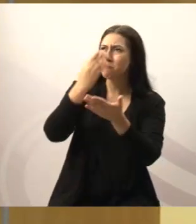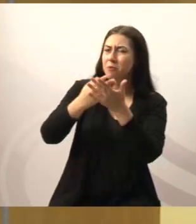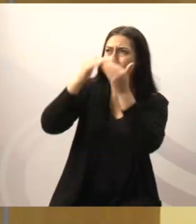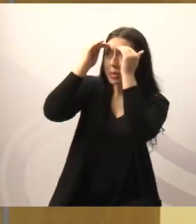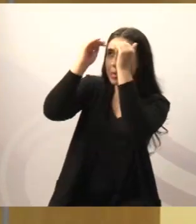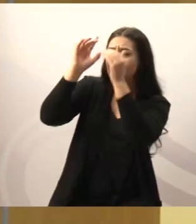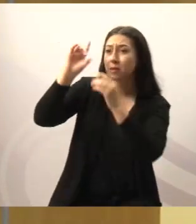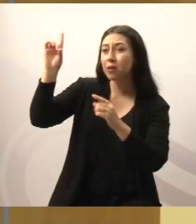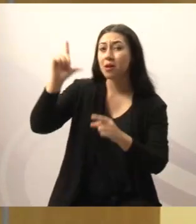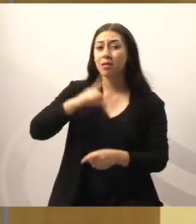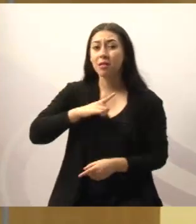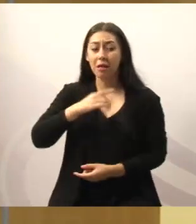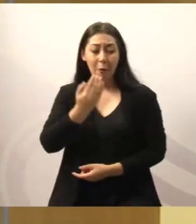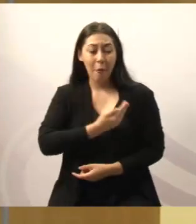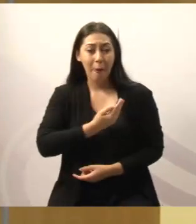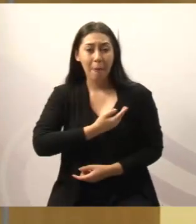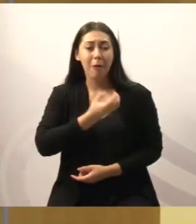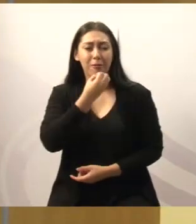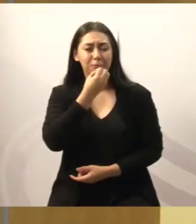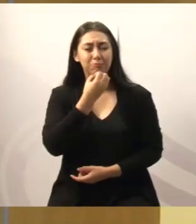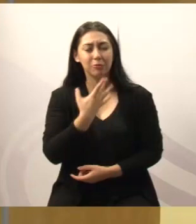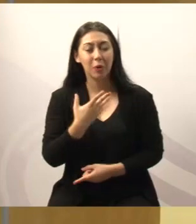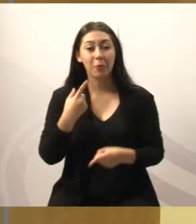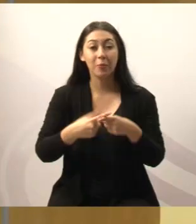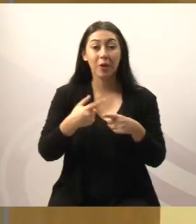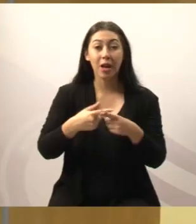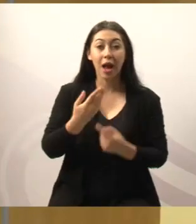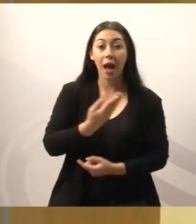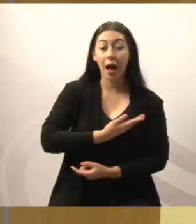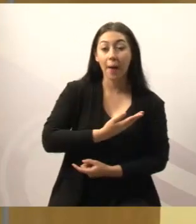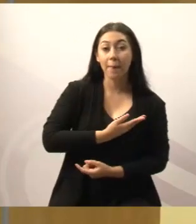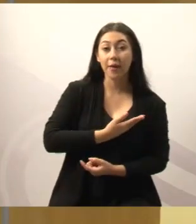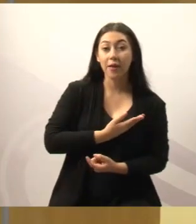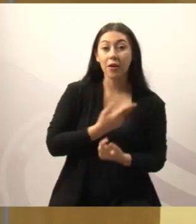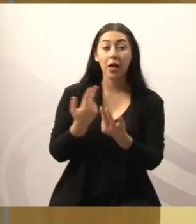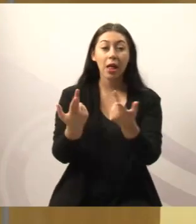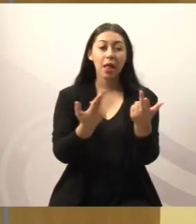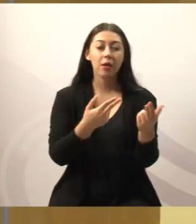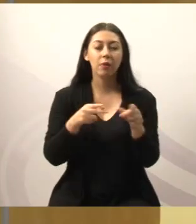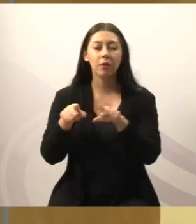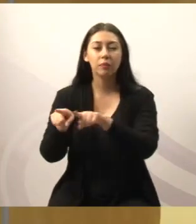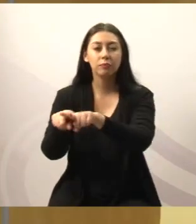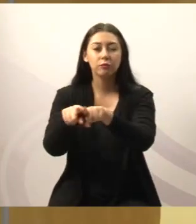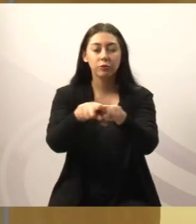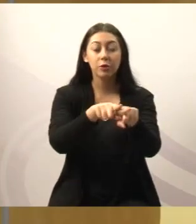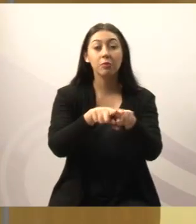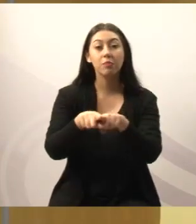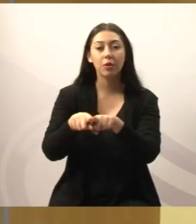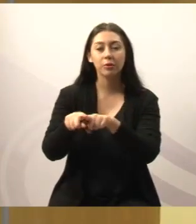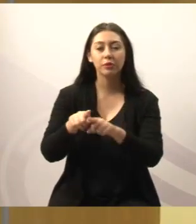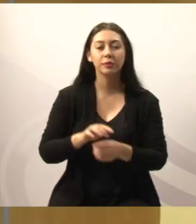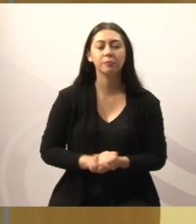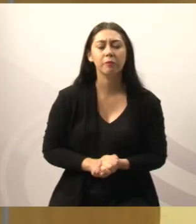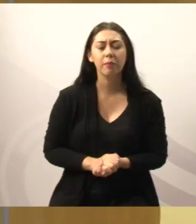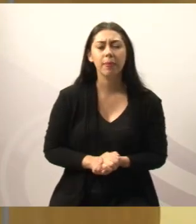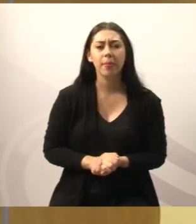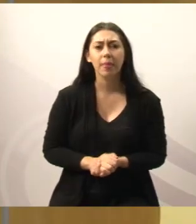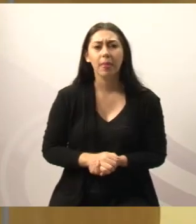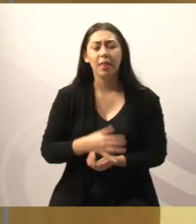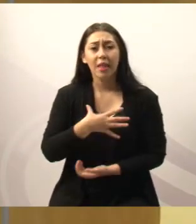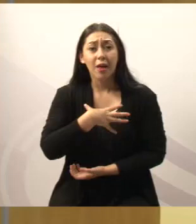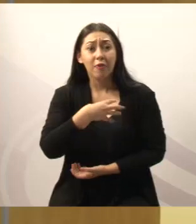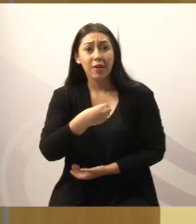amizade, pois seu amigo lhe será semelhante. Meu filho, aceita